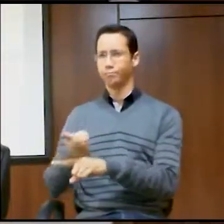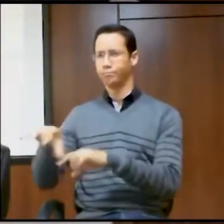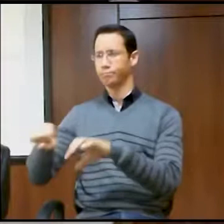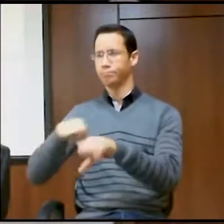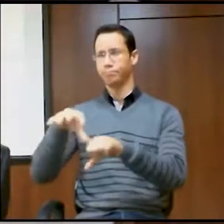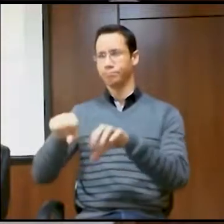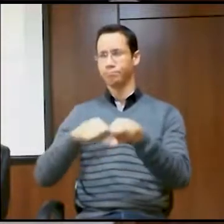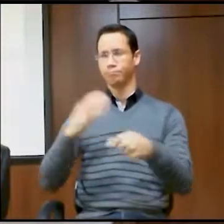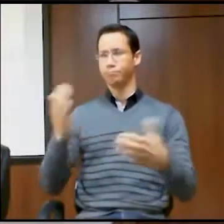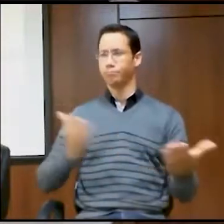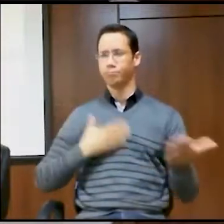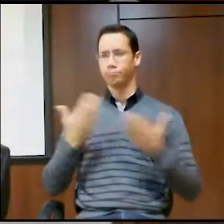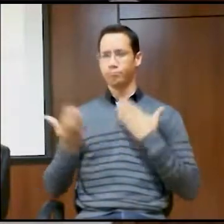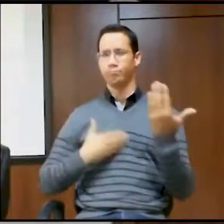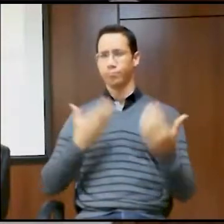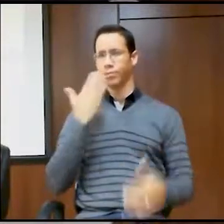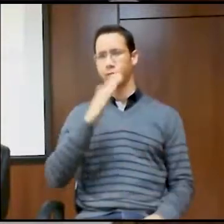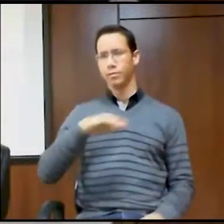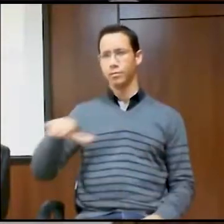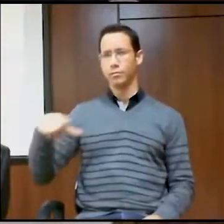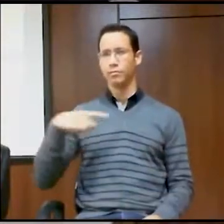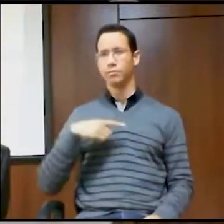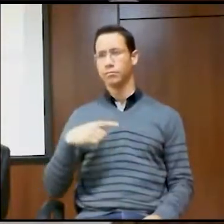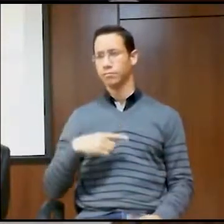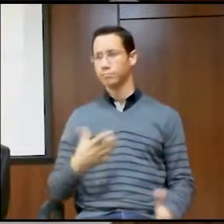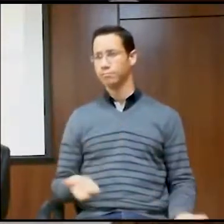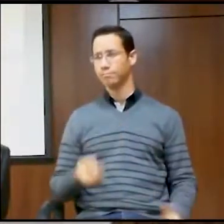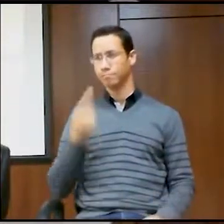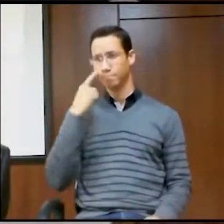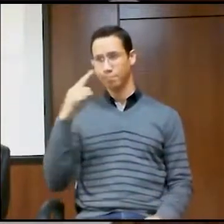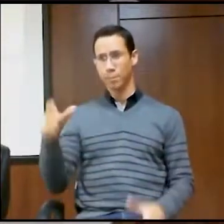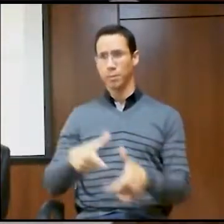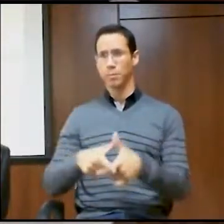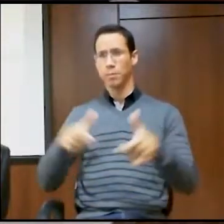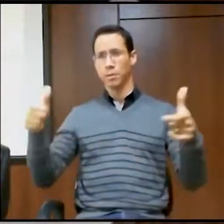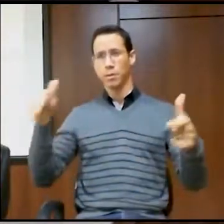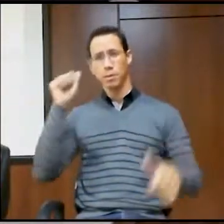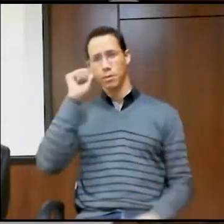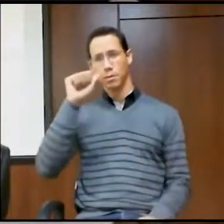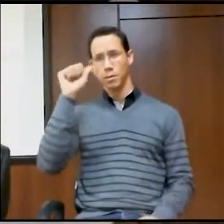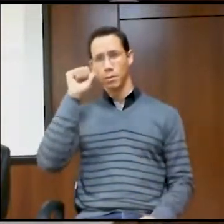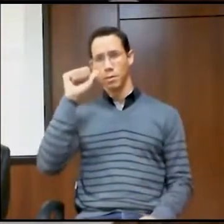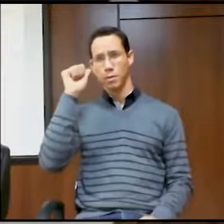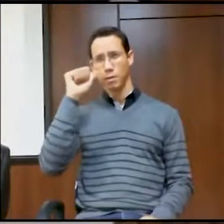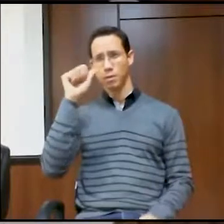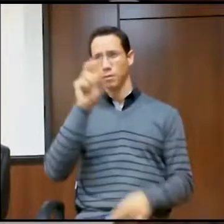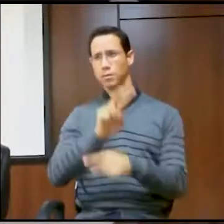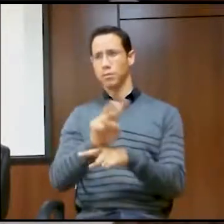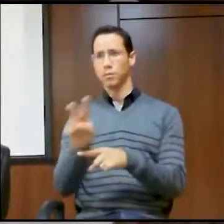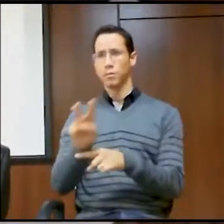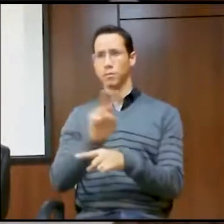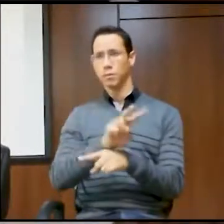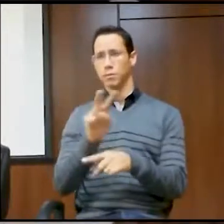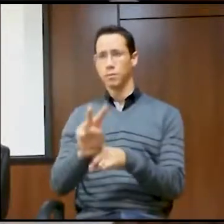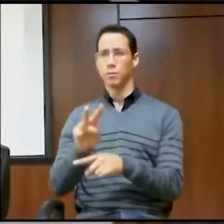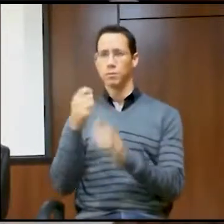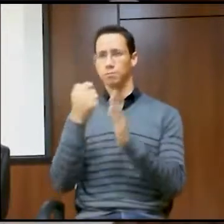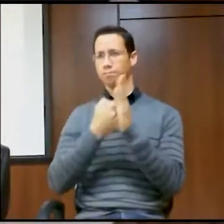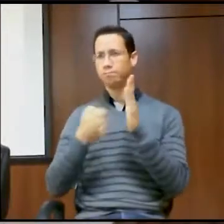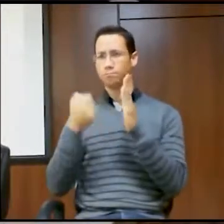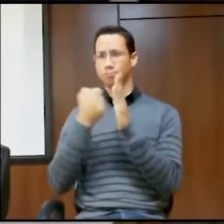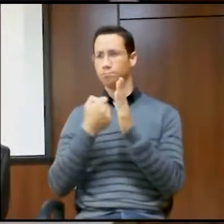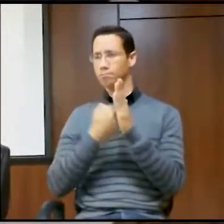né? Assustando as crianças, né? Porque tinha muitas mulheres. Vocês viram que a maioria, né, são mulheres, né? Que cuidam, que está à frente das lutas,